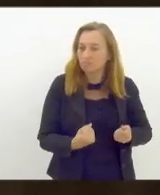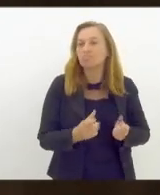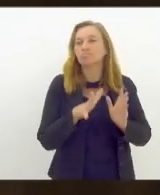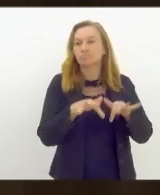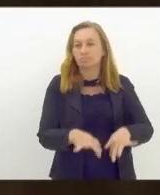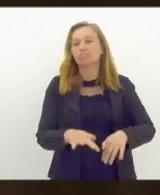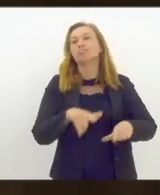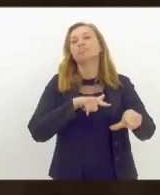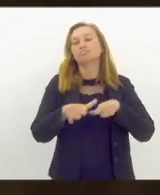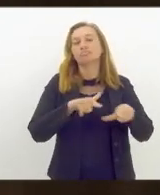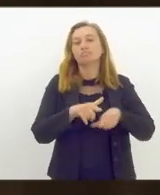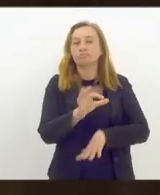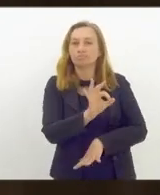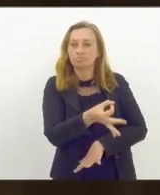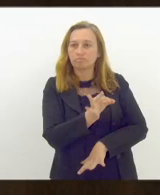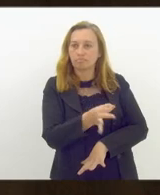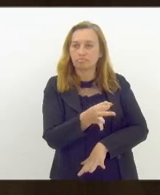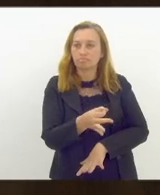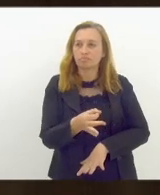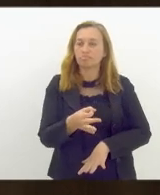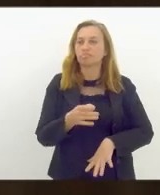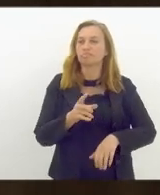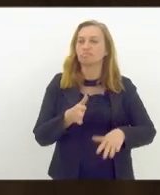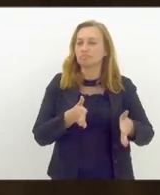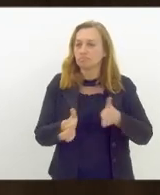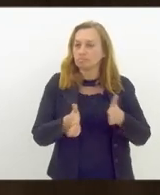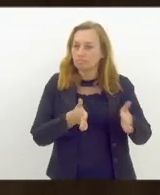seus mandatos. De fato, foi uma legislatura que